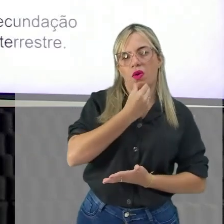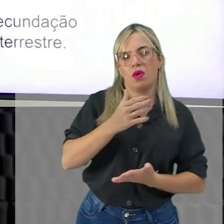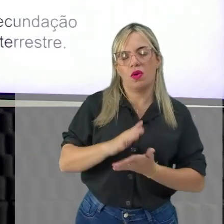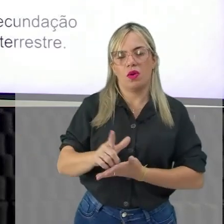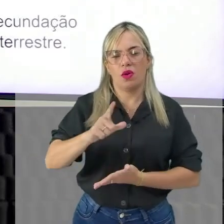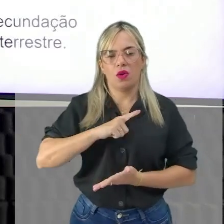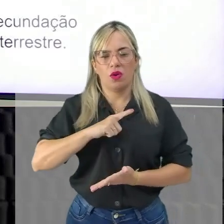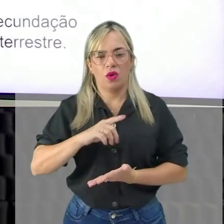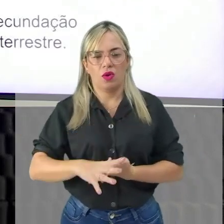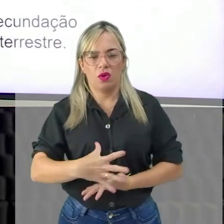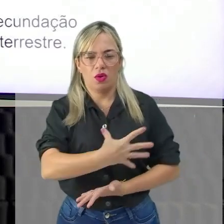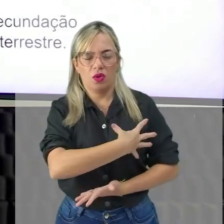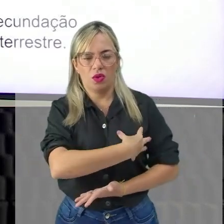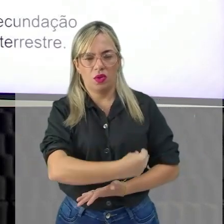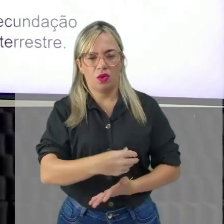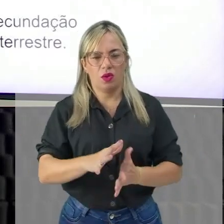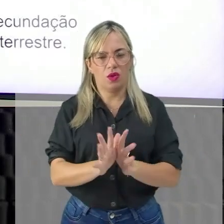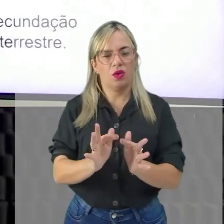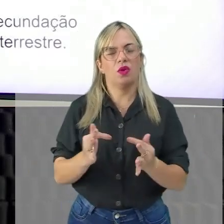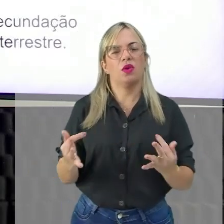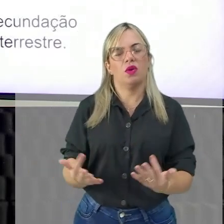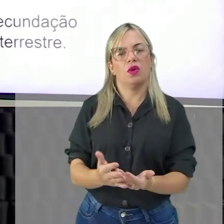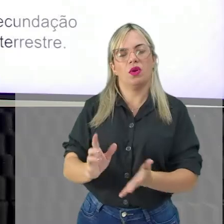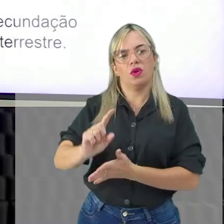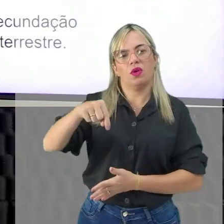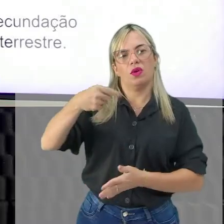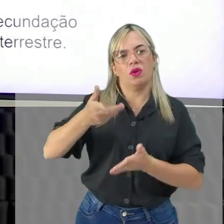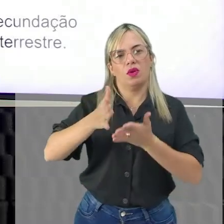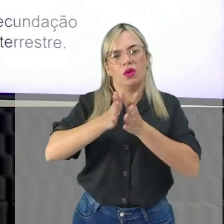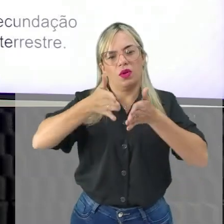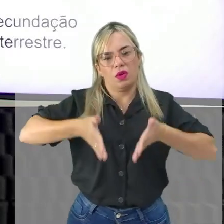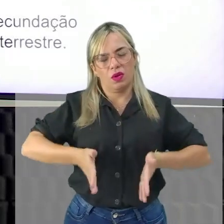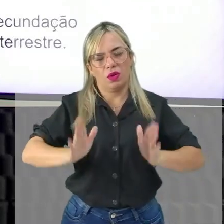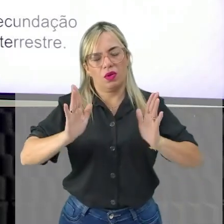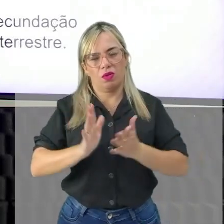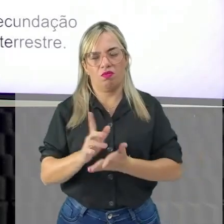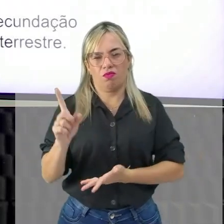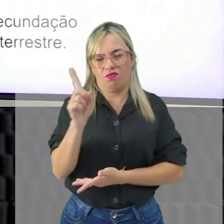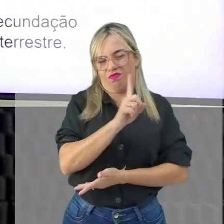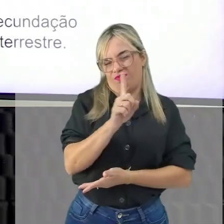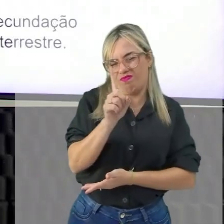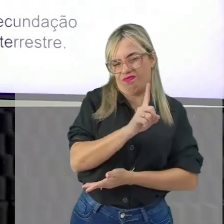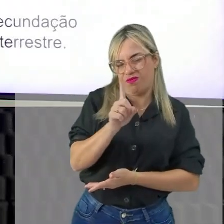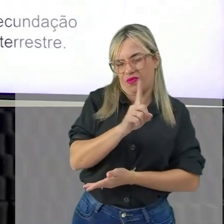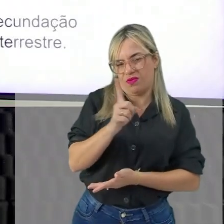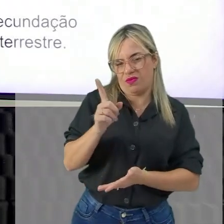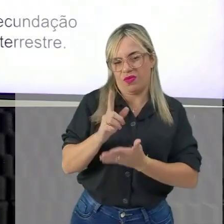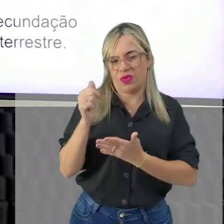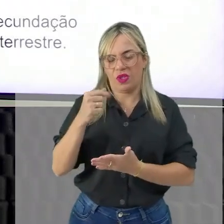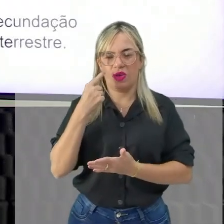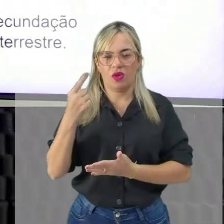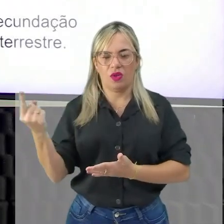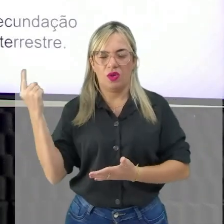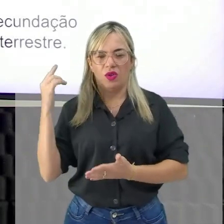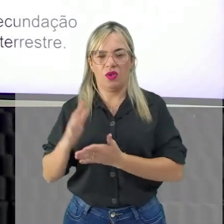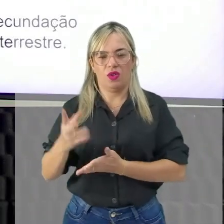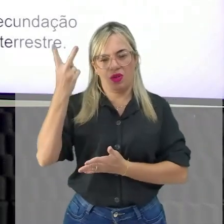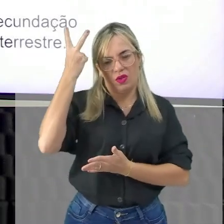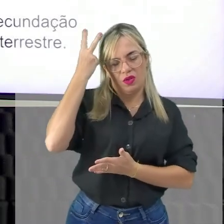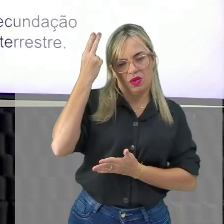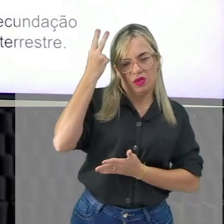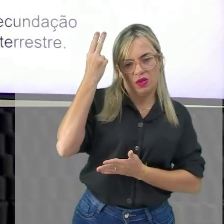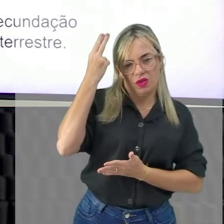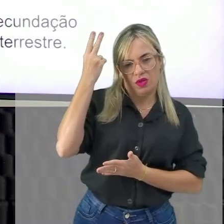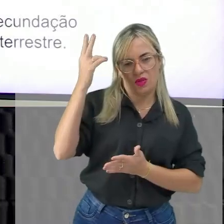têm com seu filhote, né, depois que eles nascem, não é muito da natureza dos répteis,